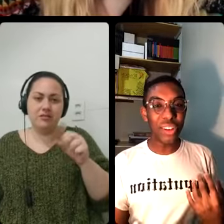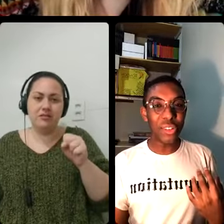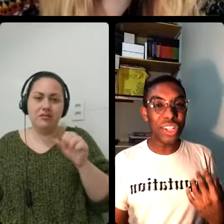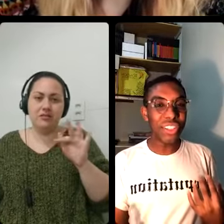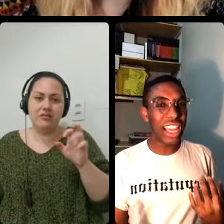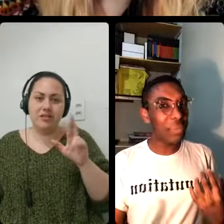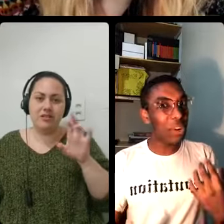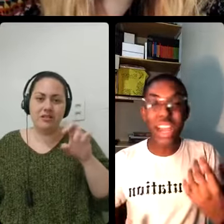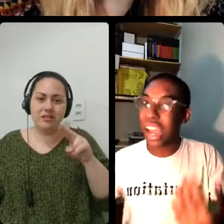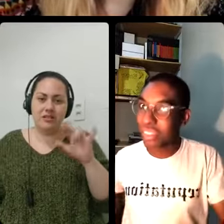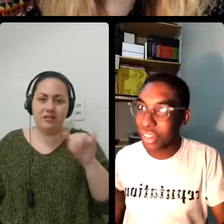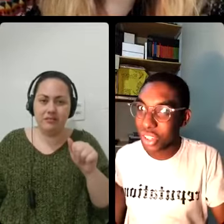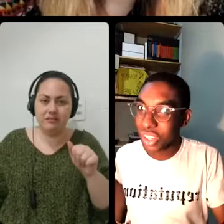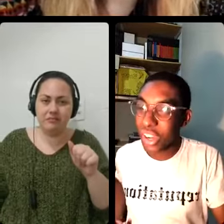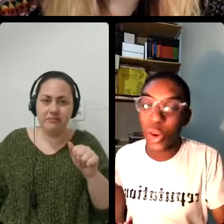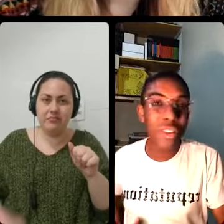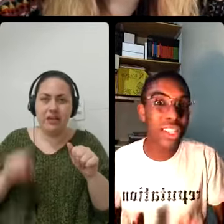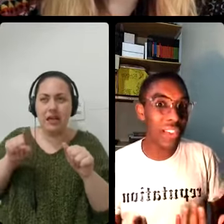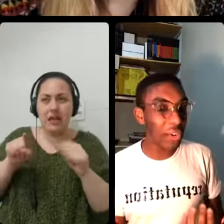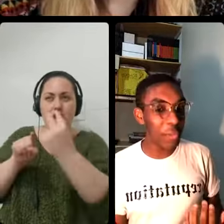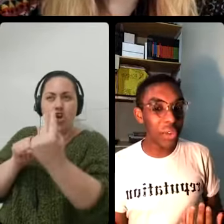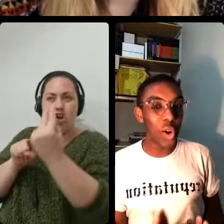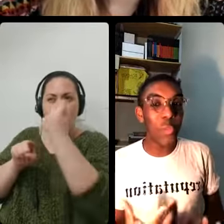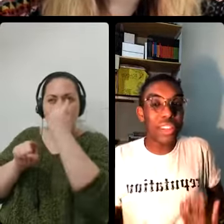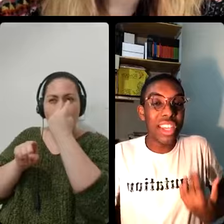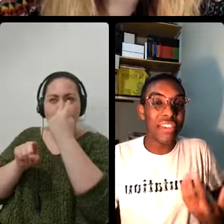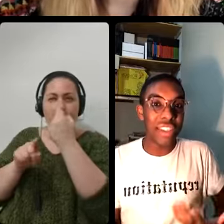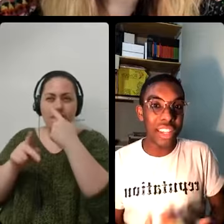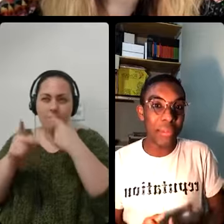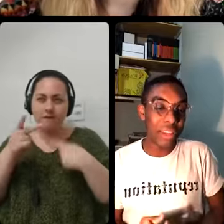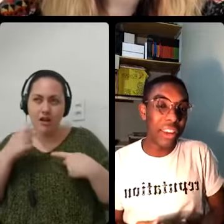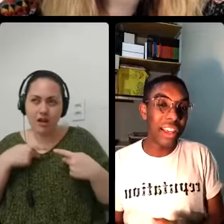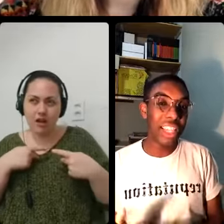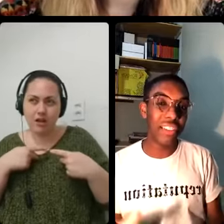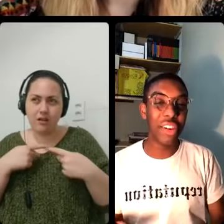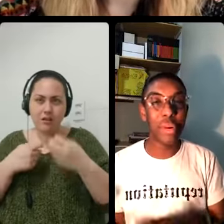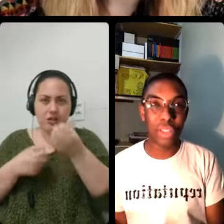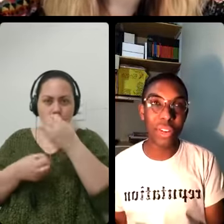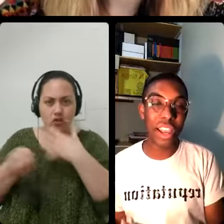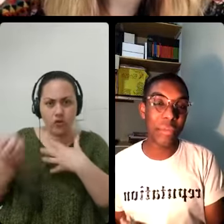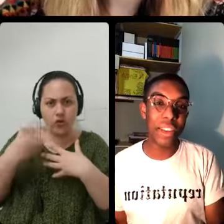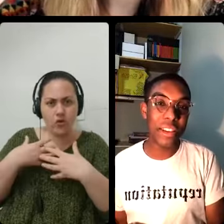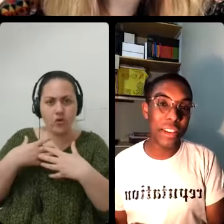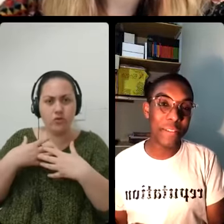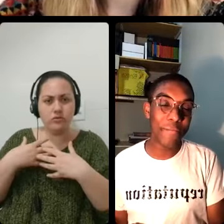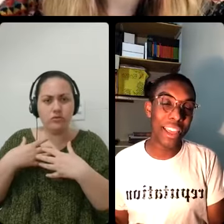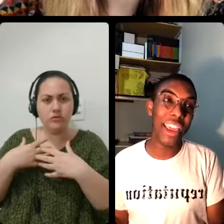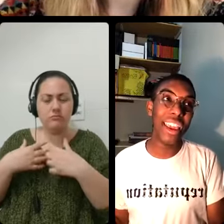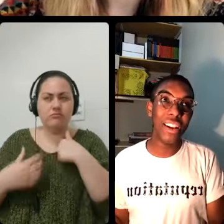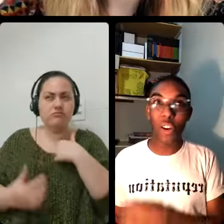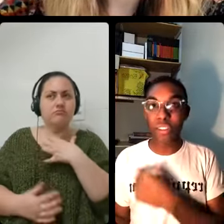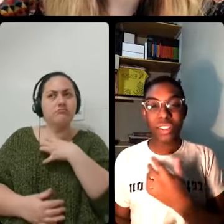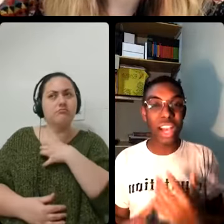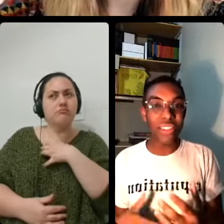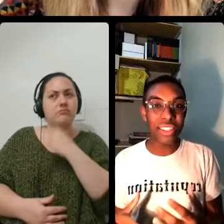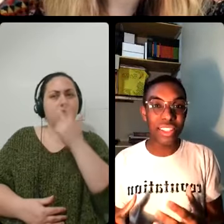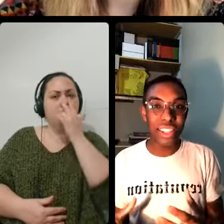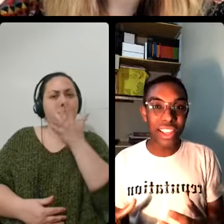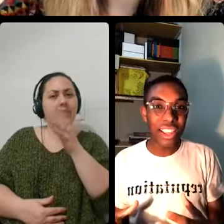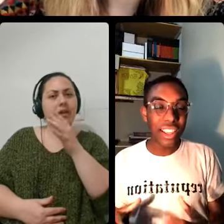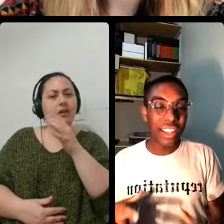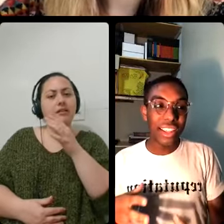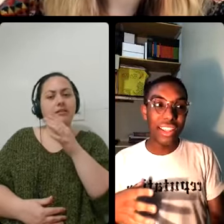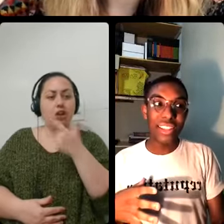e o jeito que ele me olhava, o jeito que ele conversava comigo e como ele se referia a mim. Tava eu uma outra colega minha, né? E ele conversava